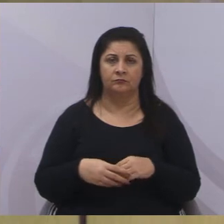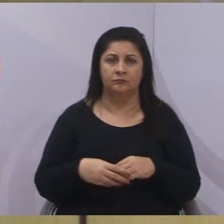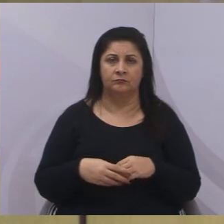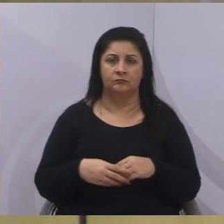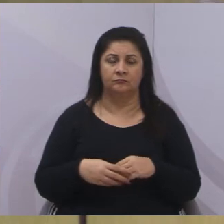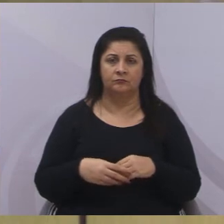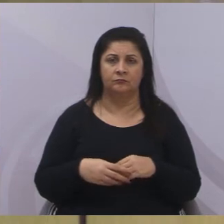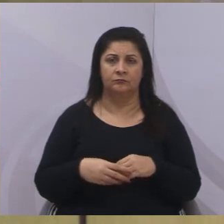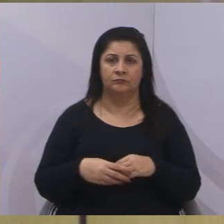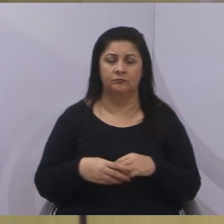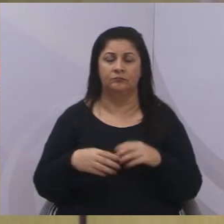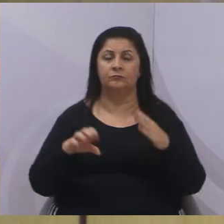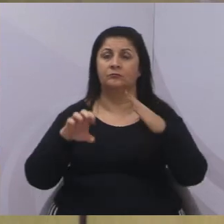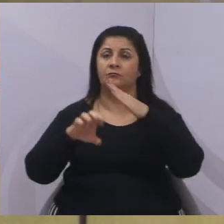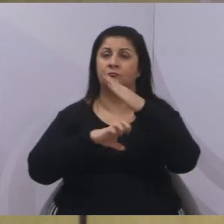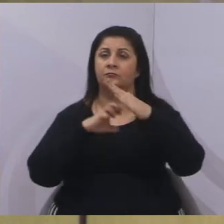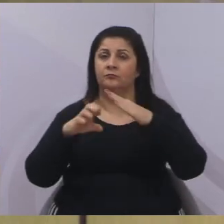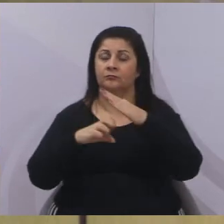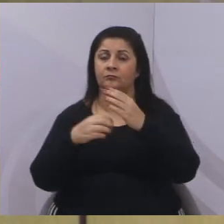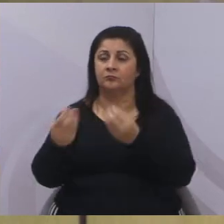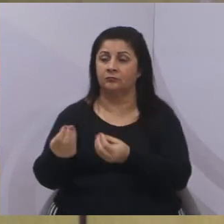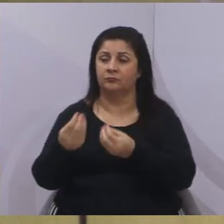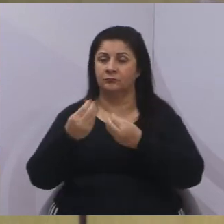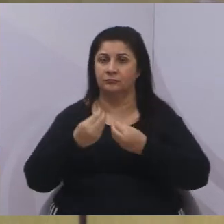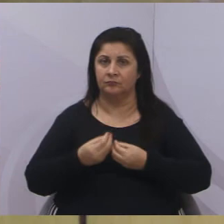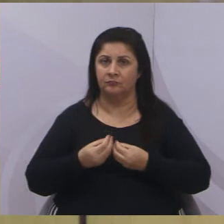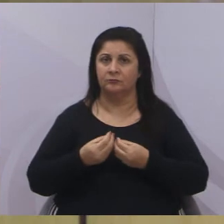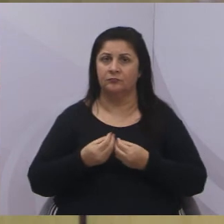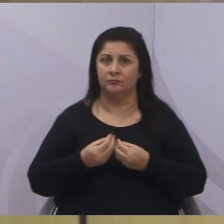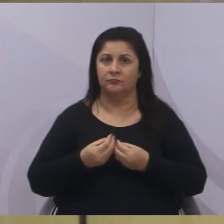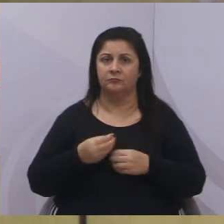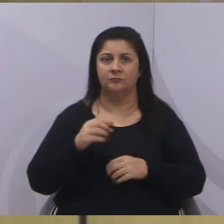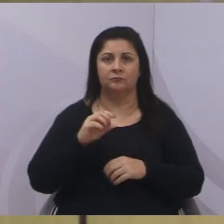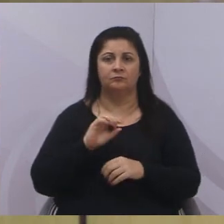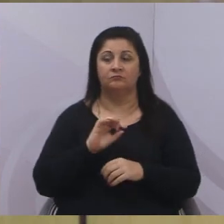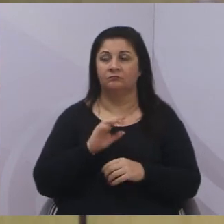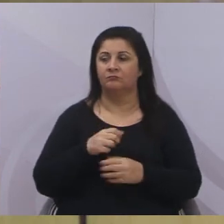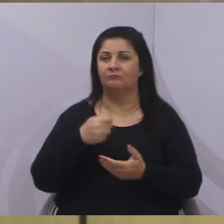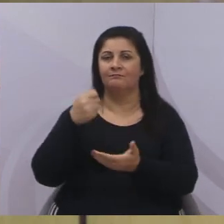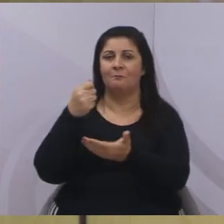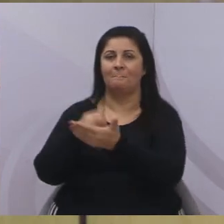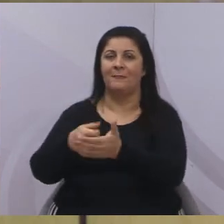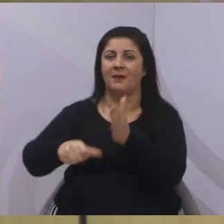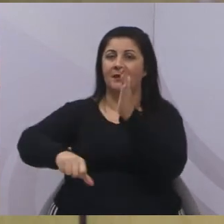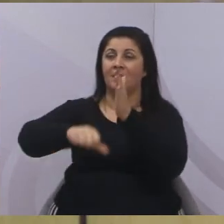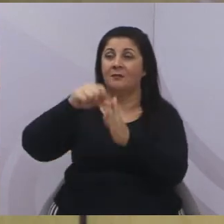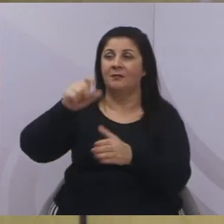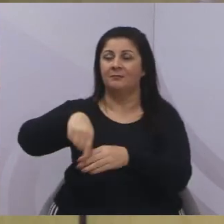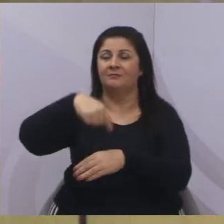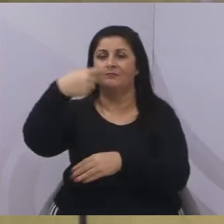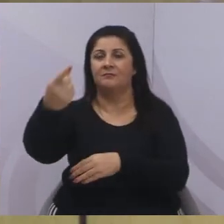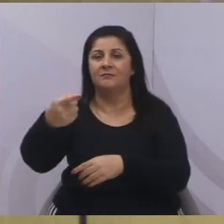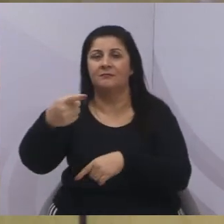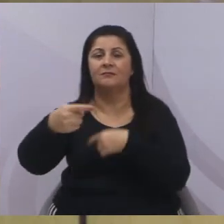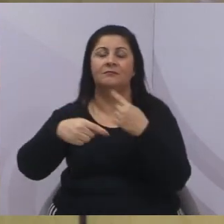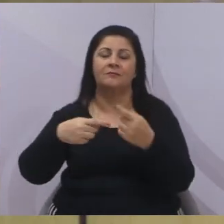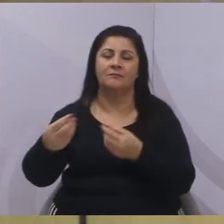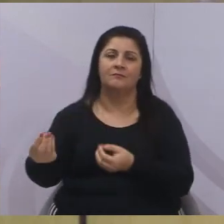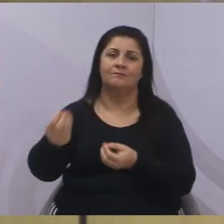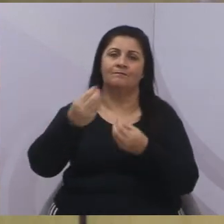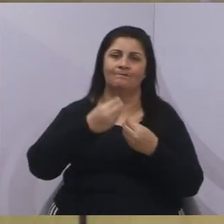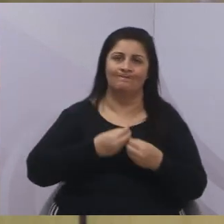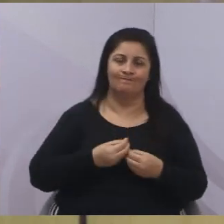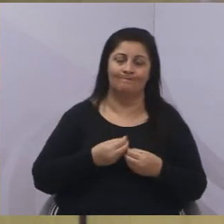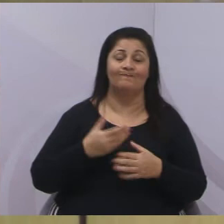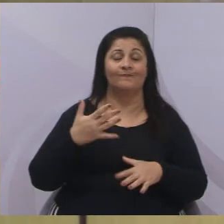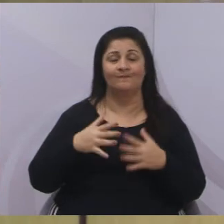a empresa que fornece esse material só aceita com pagamento antecipado. Então, são alguns entraves que a